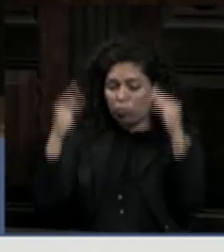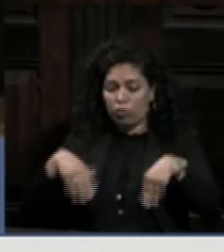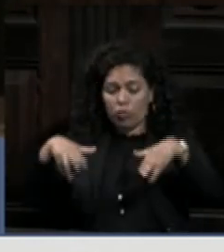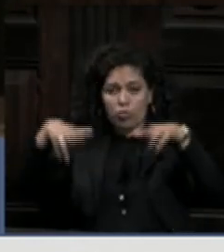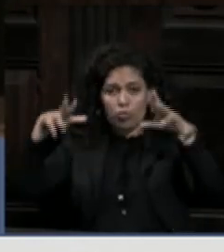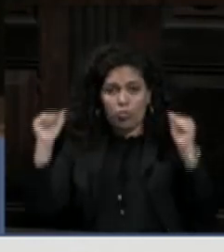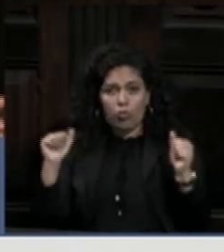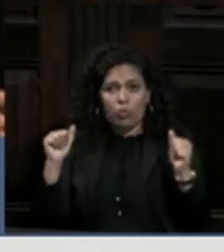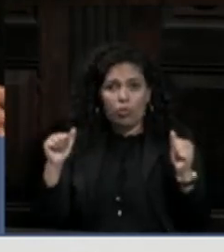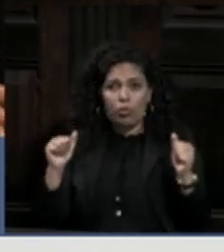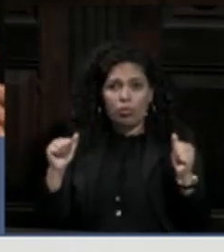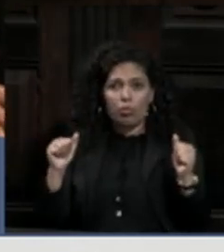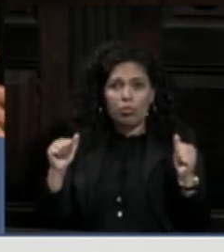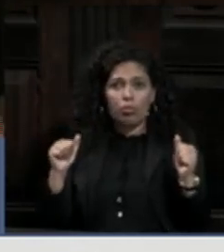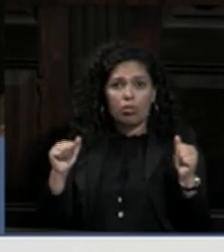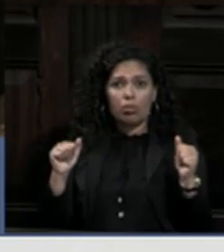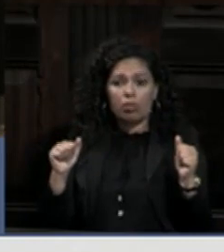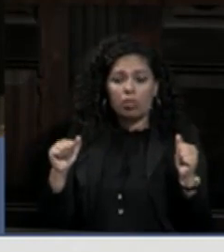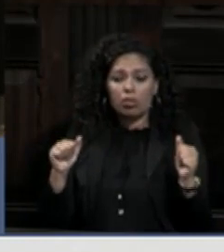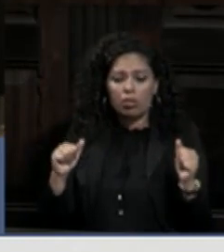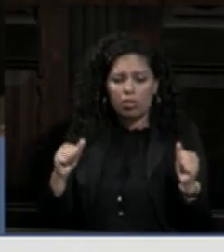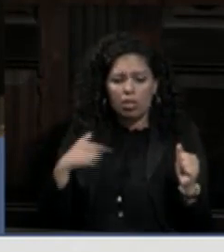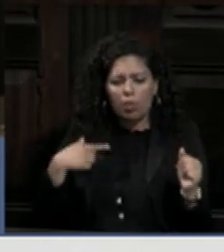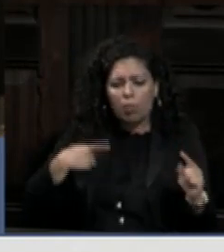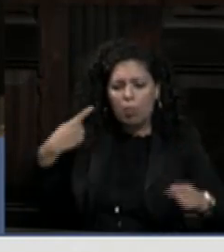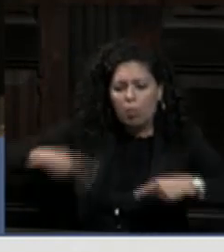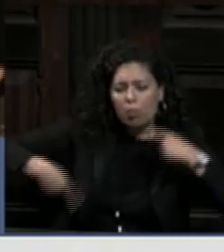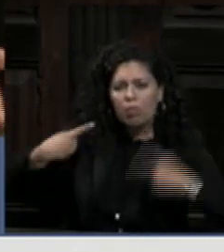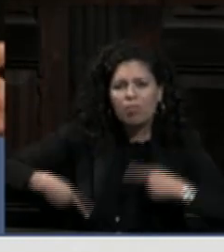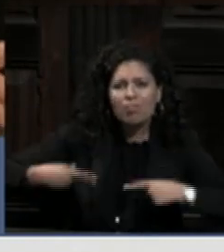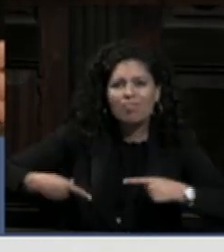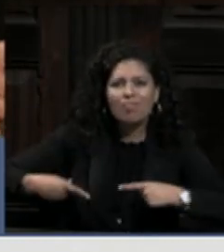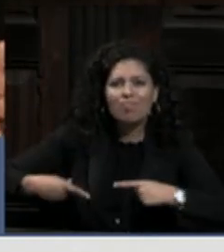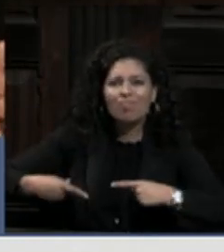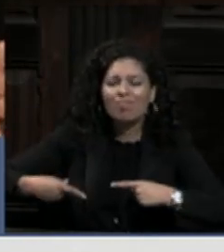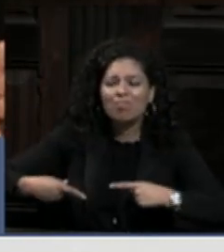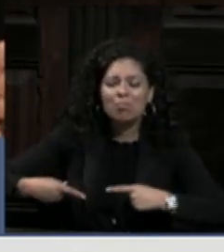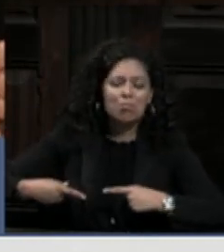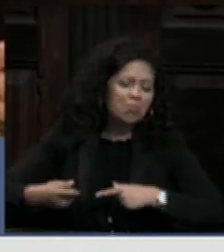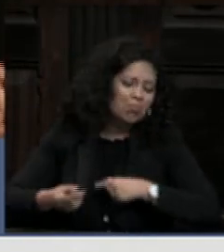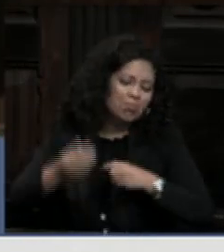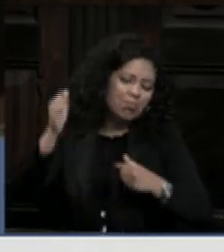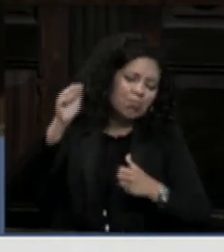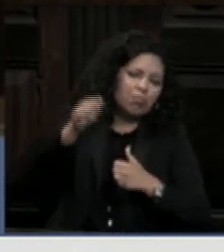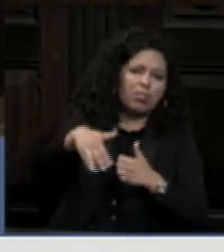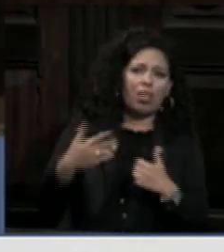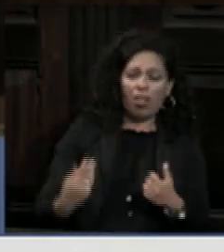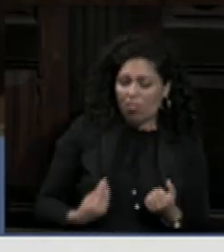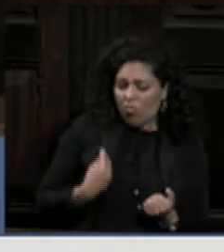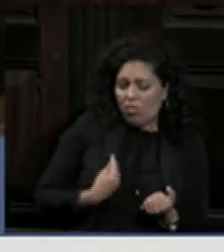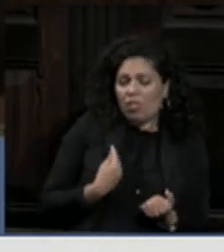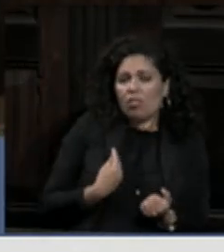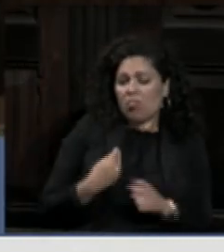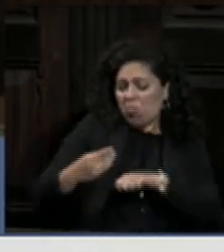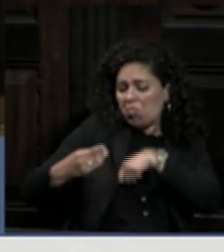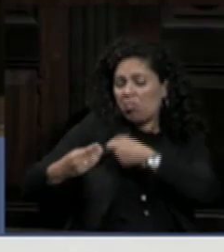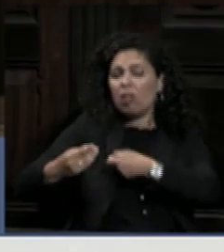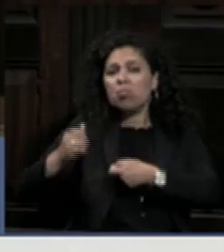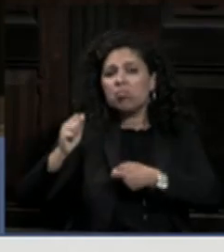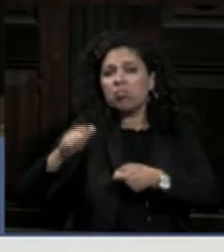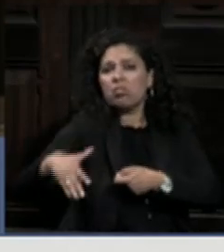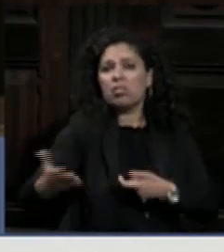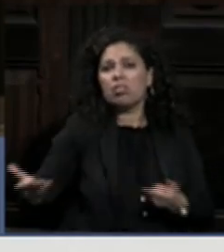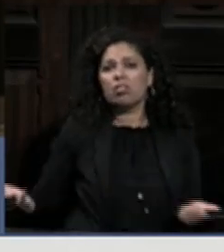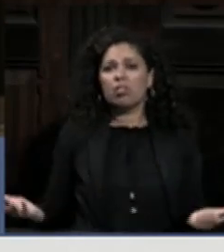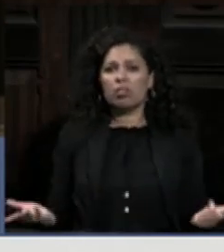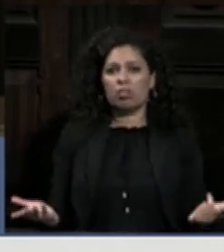nem a política nem a própria vida por isso